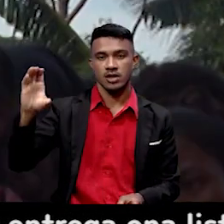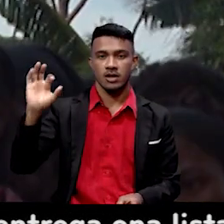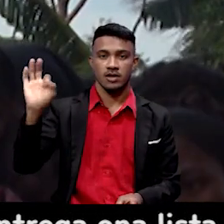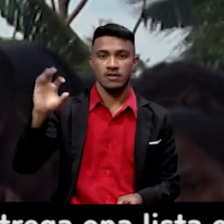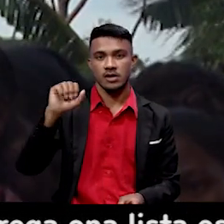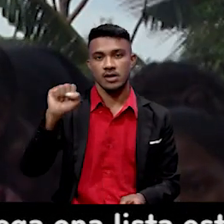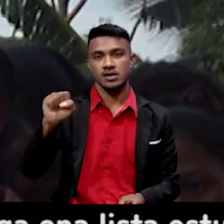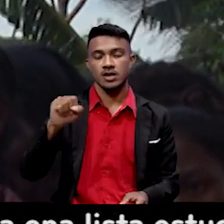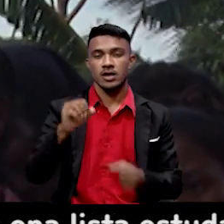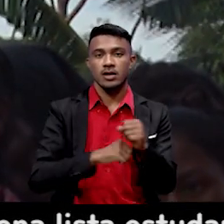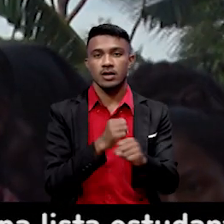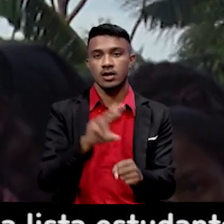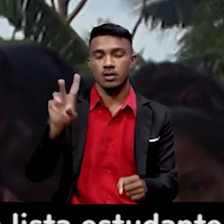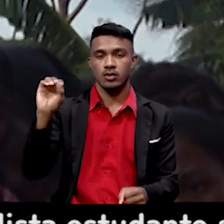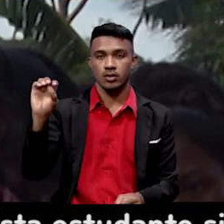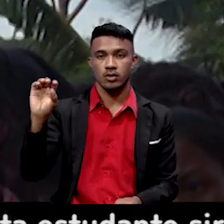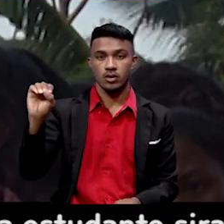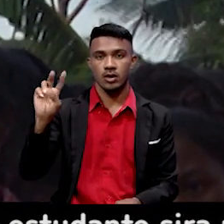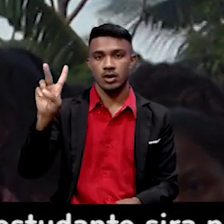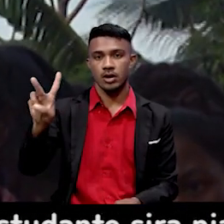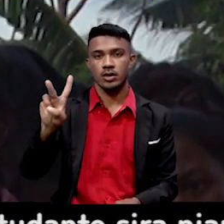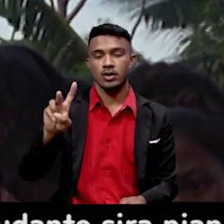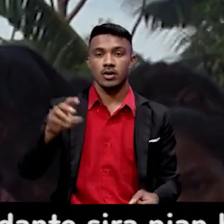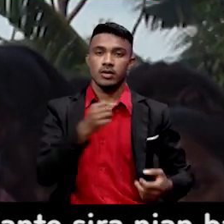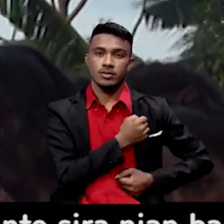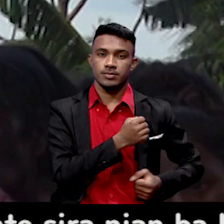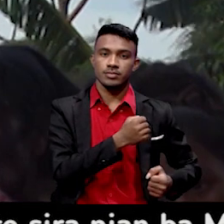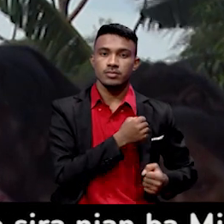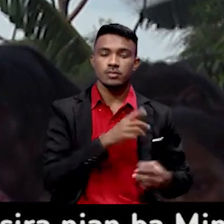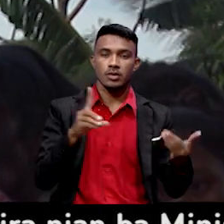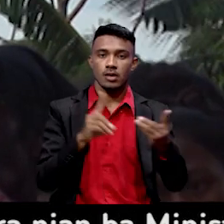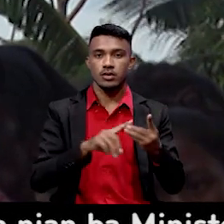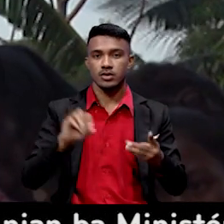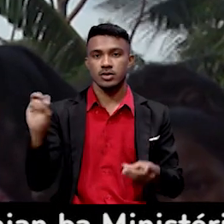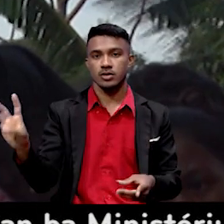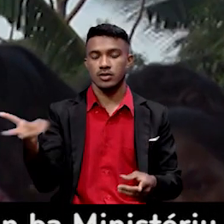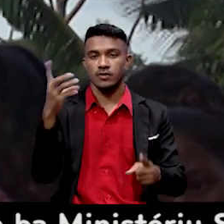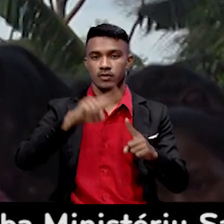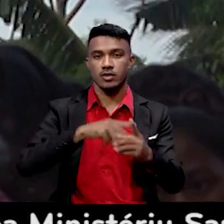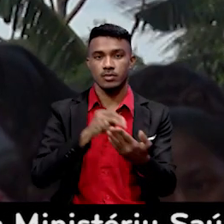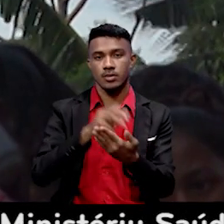Rimu Rua Hat, tuir kursu relasaun sivil e militar. No lorong Sanu Resinen Fulan Marsu Tinang Rimu Rua